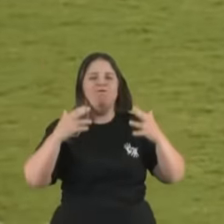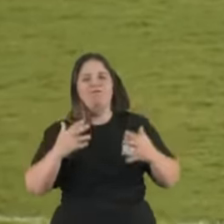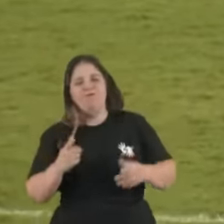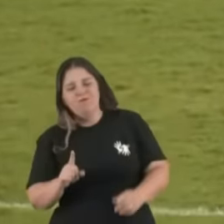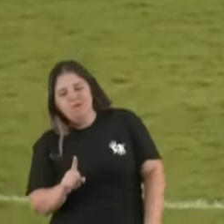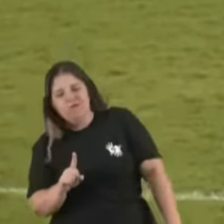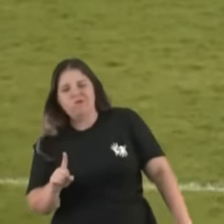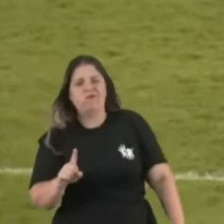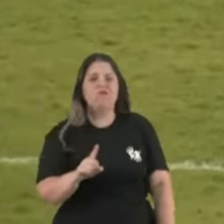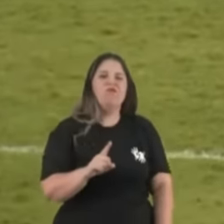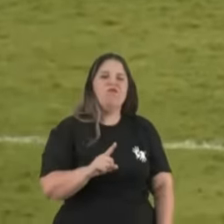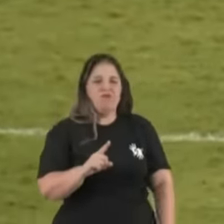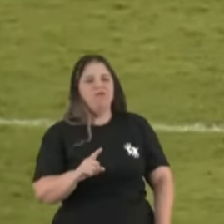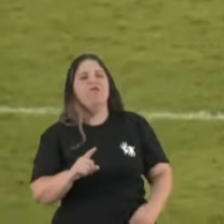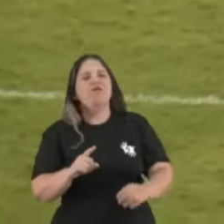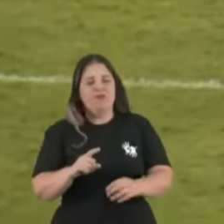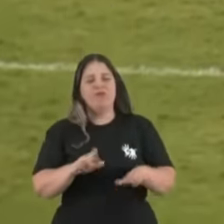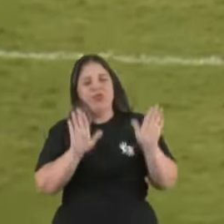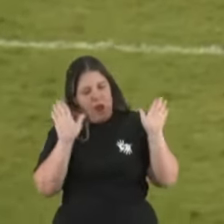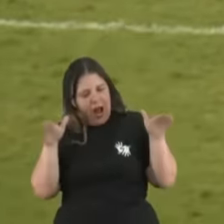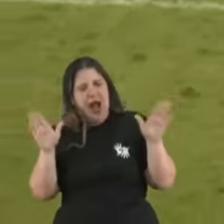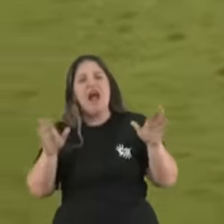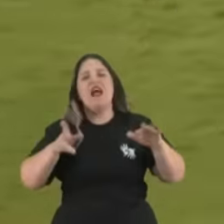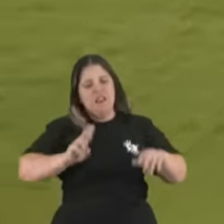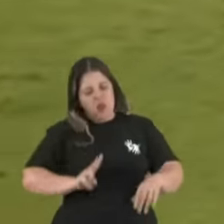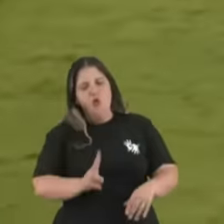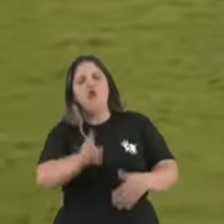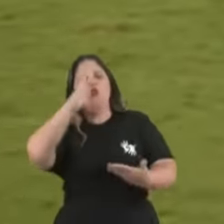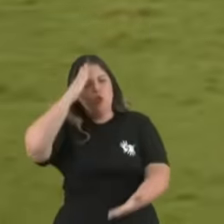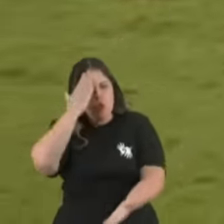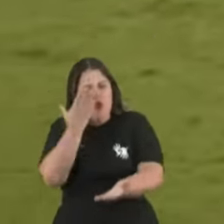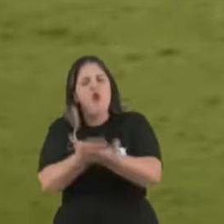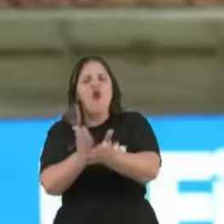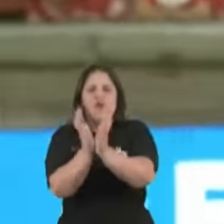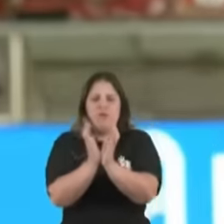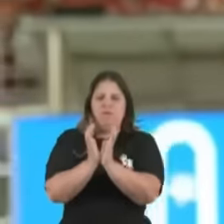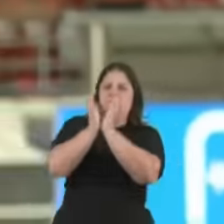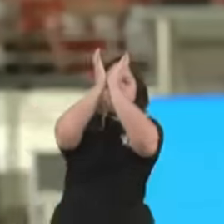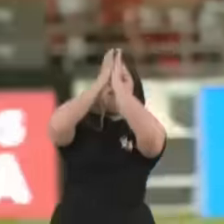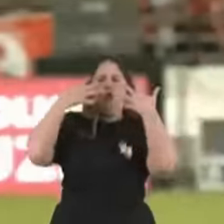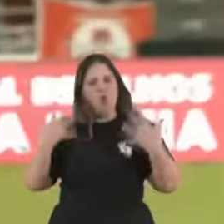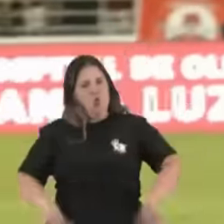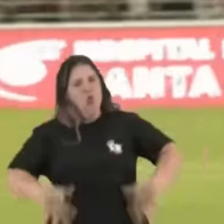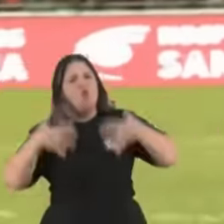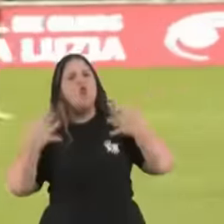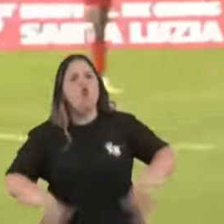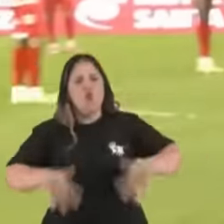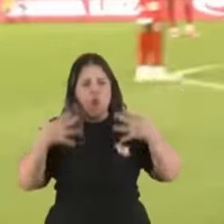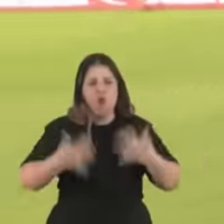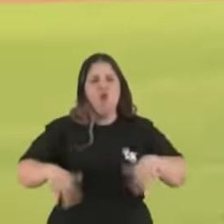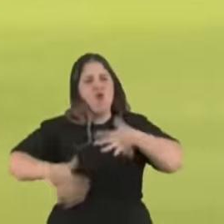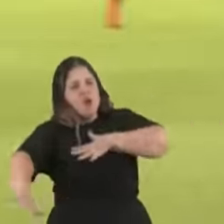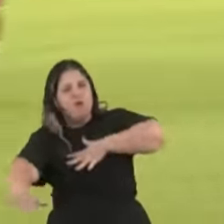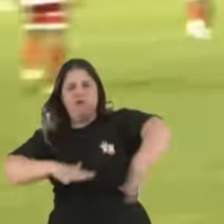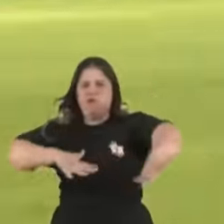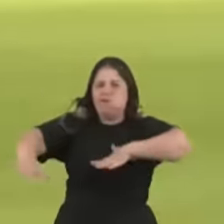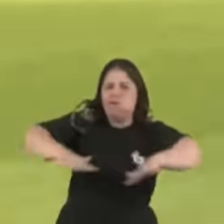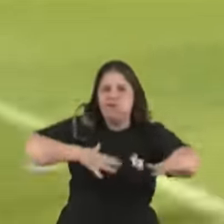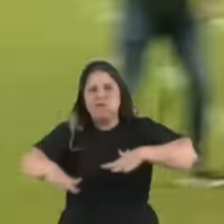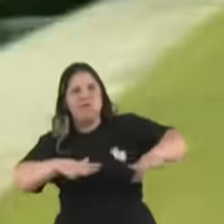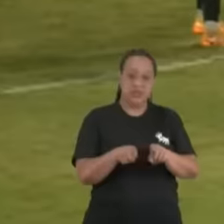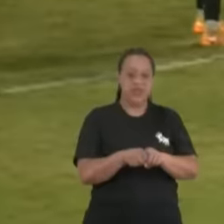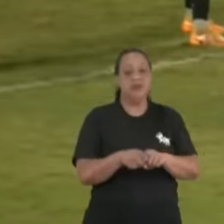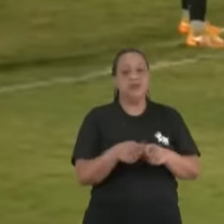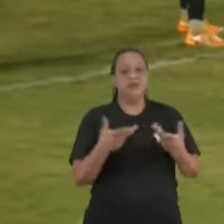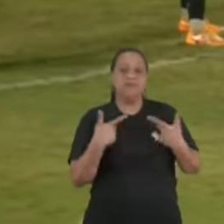Agreste Alagoano continue acreditando e pode inclusive ser uma grande ou gerar uma reação aí nos jogadores do Asa de Arapiraca